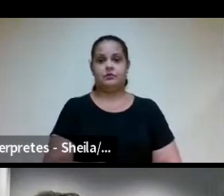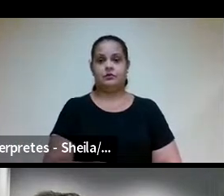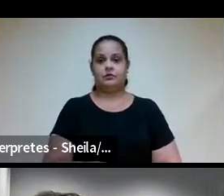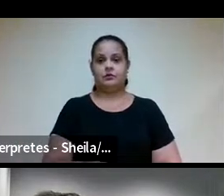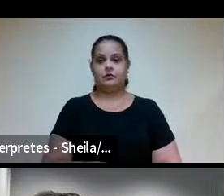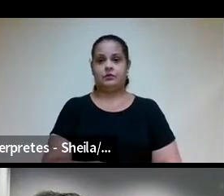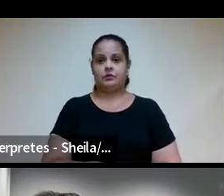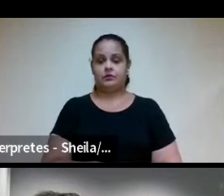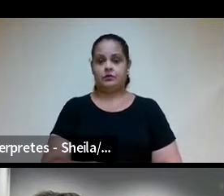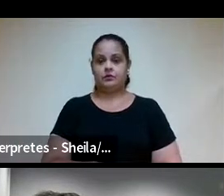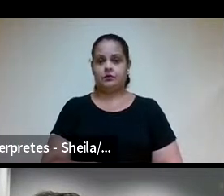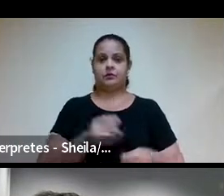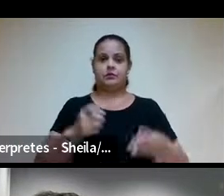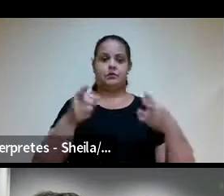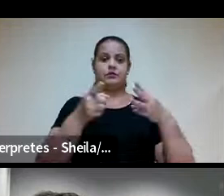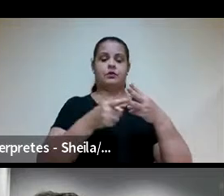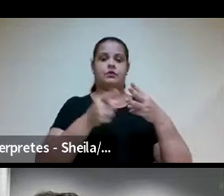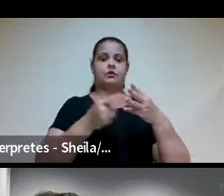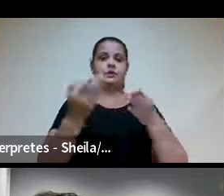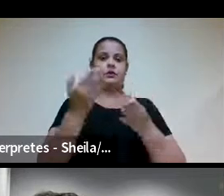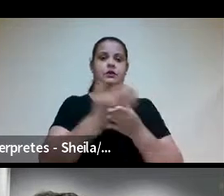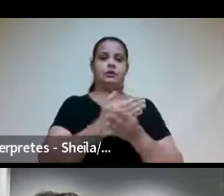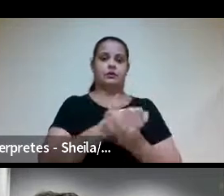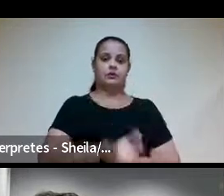Terceiro da pauta.